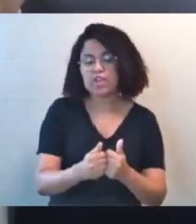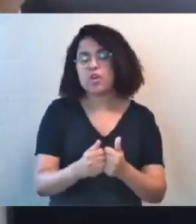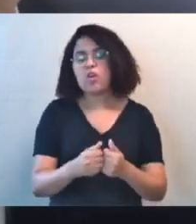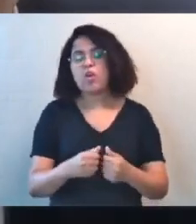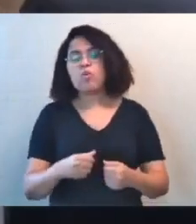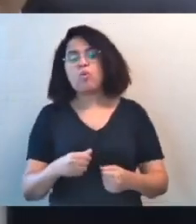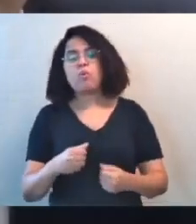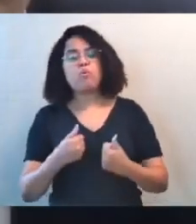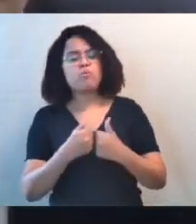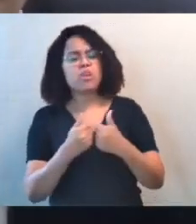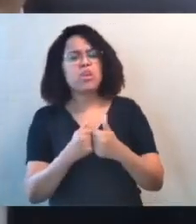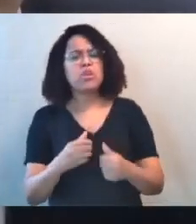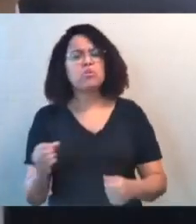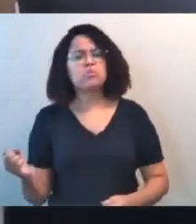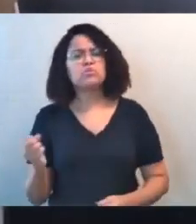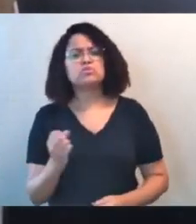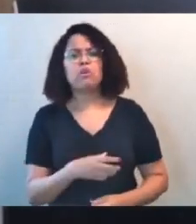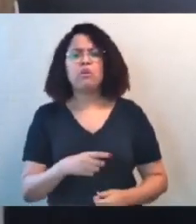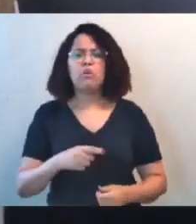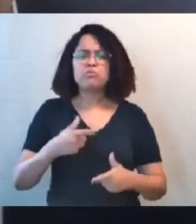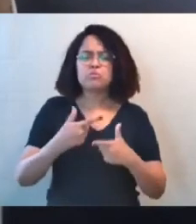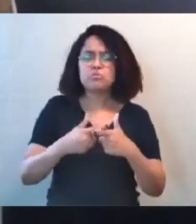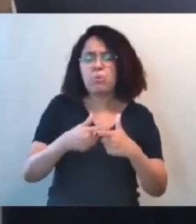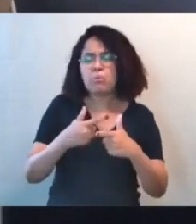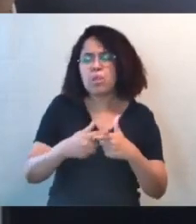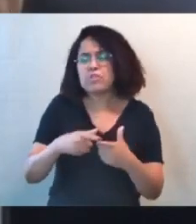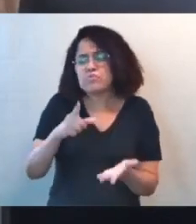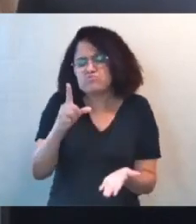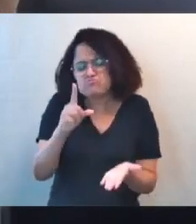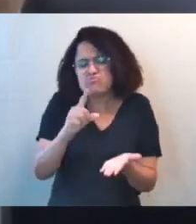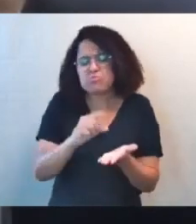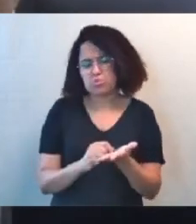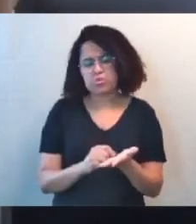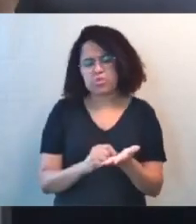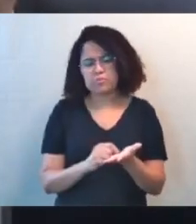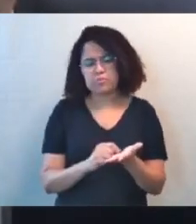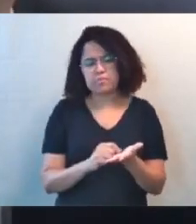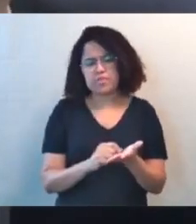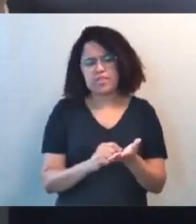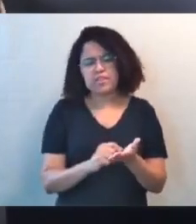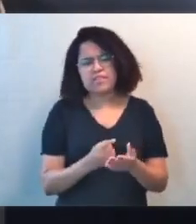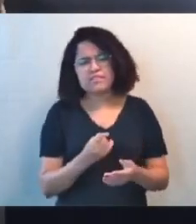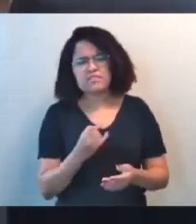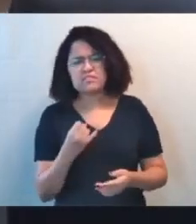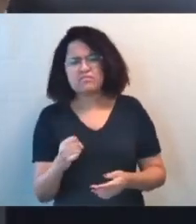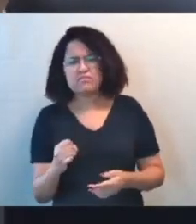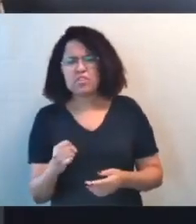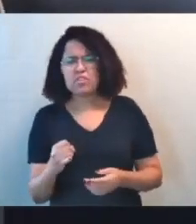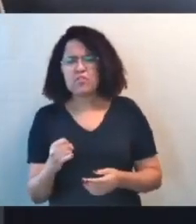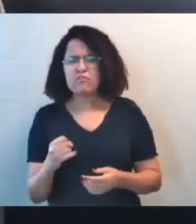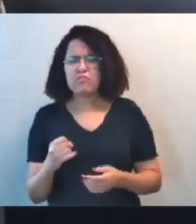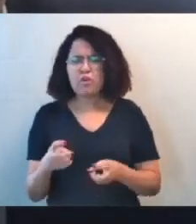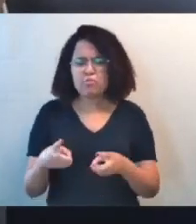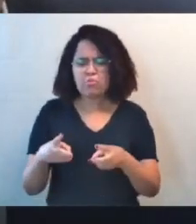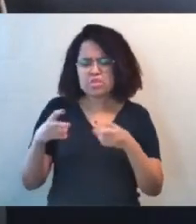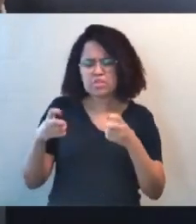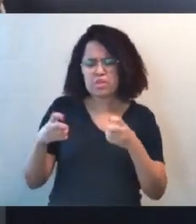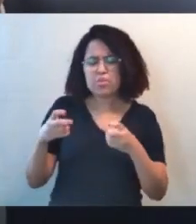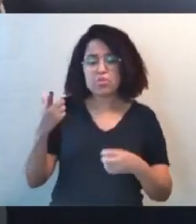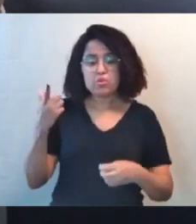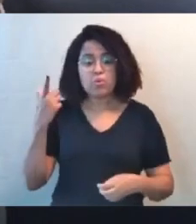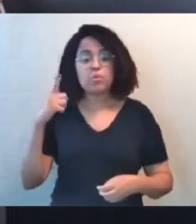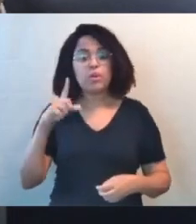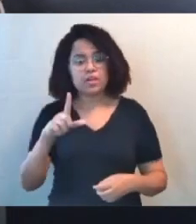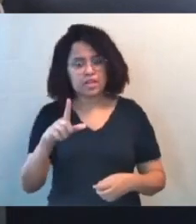problemas vai ser reduzido drasticamente e se não foi percebido um ganho até agora,